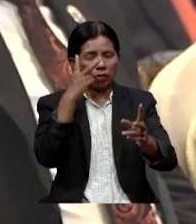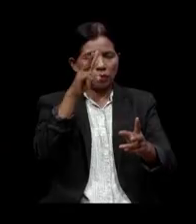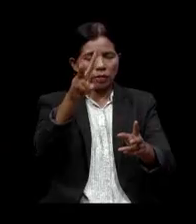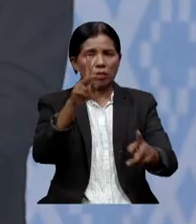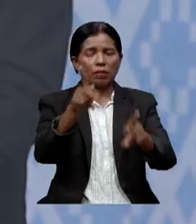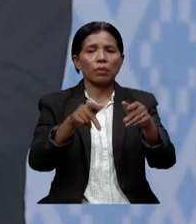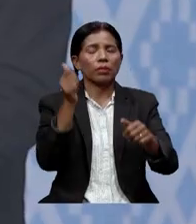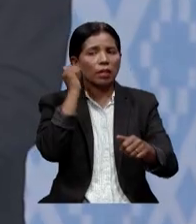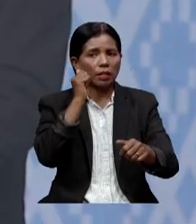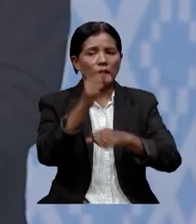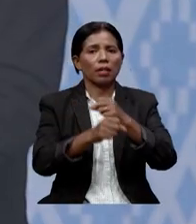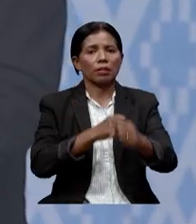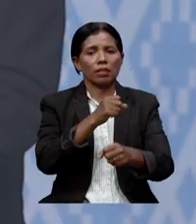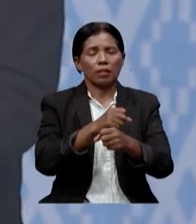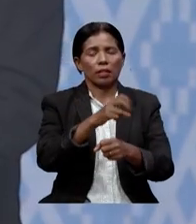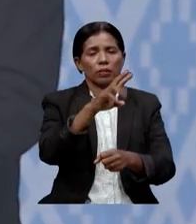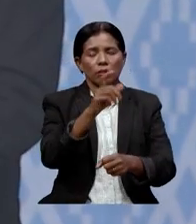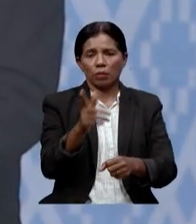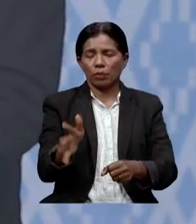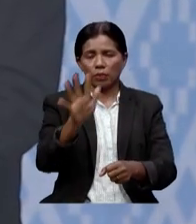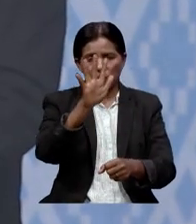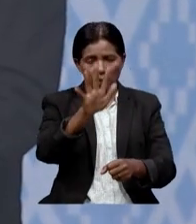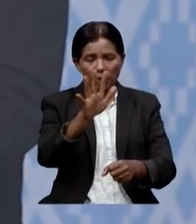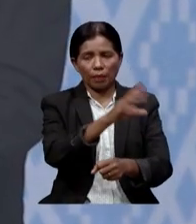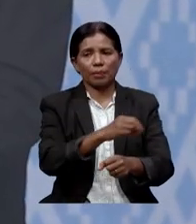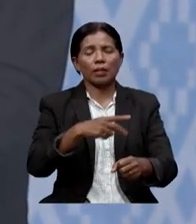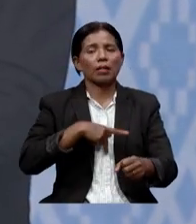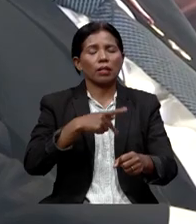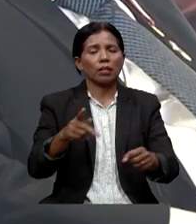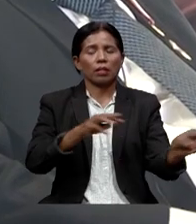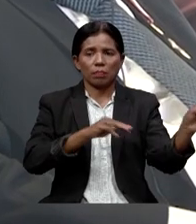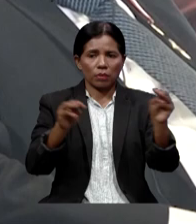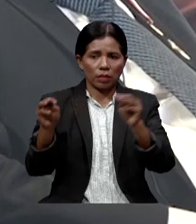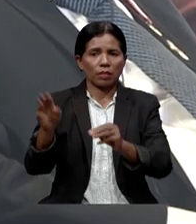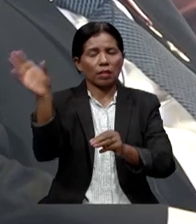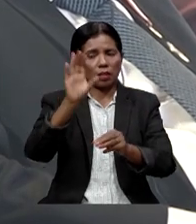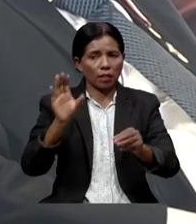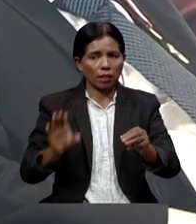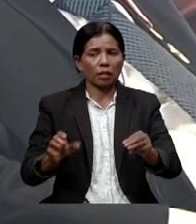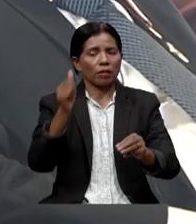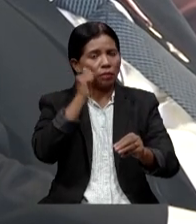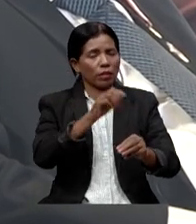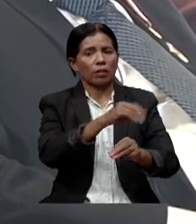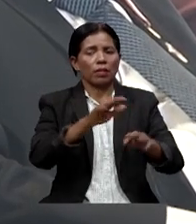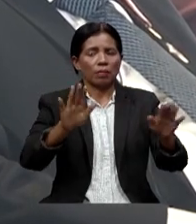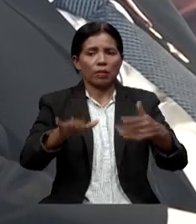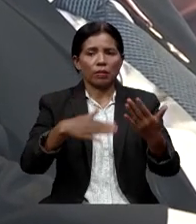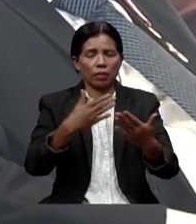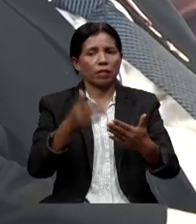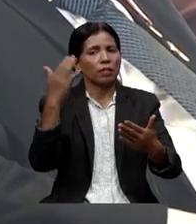comunidade ASEAN batinan rihun rua rua nulu resin lima, resiliência ba mudança climática, papel feto no labarik sirenian